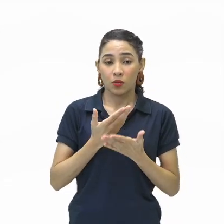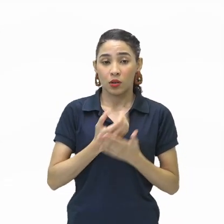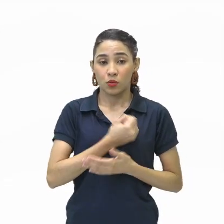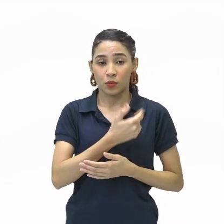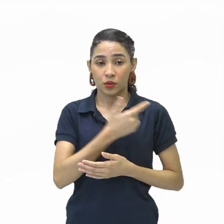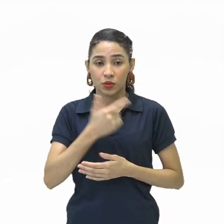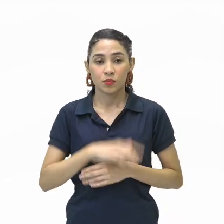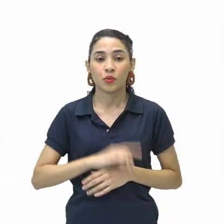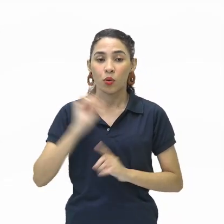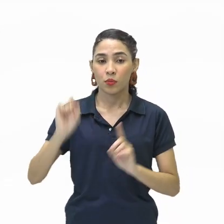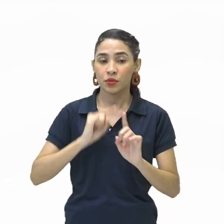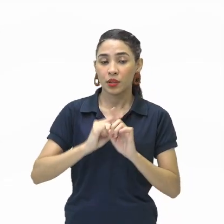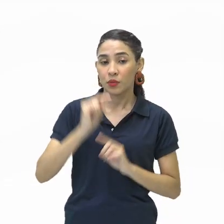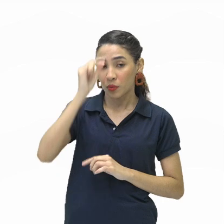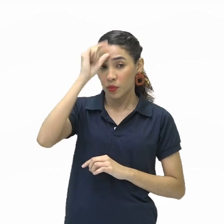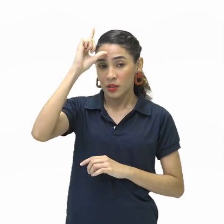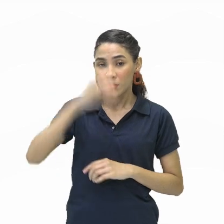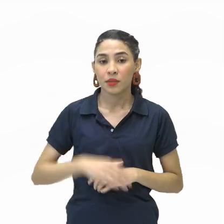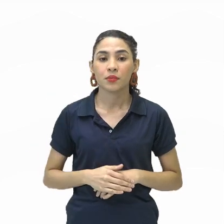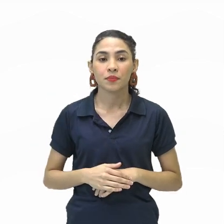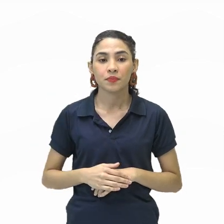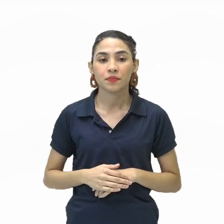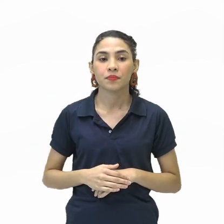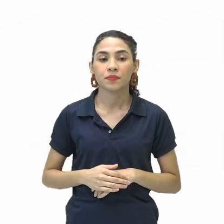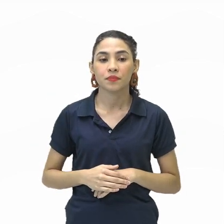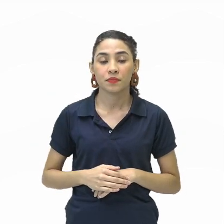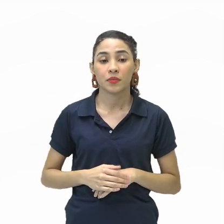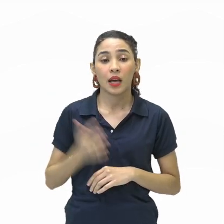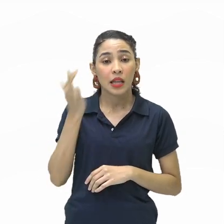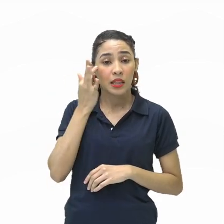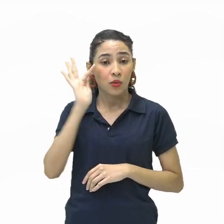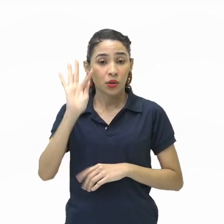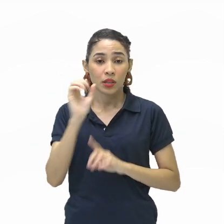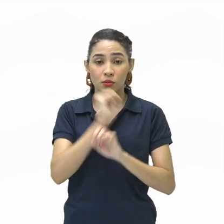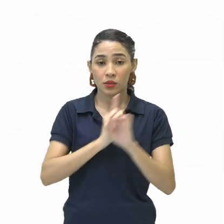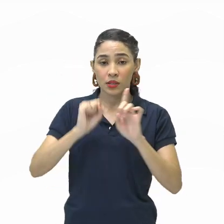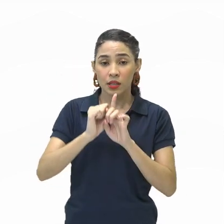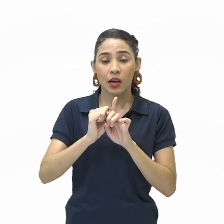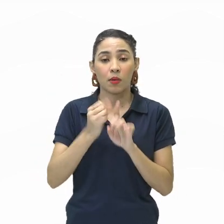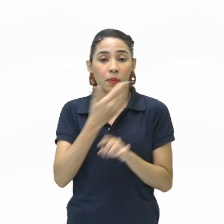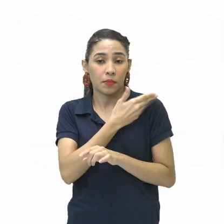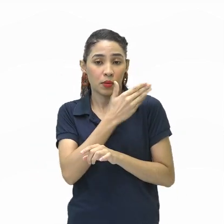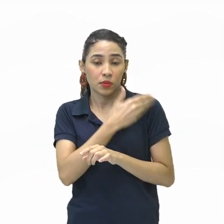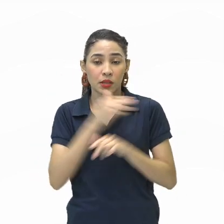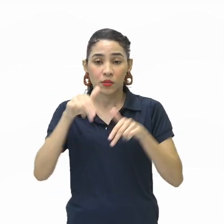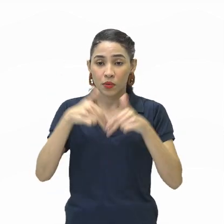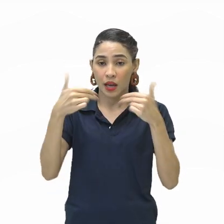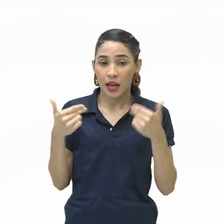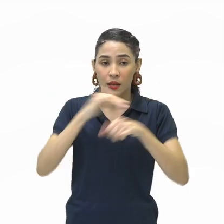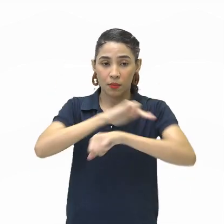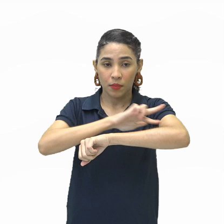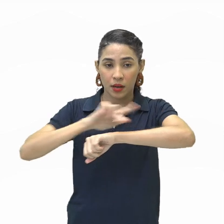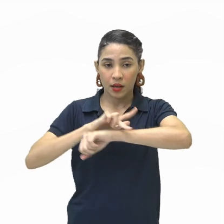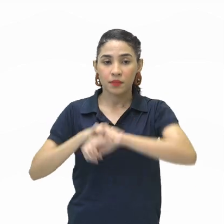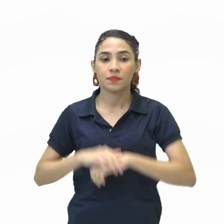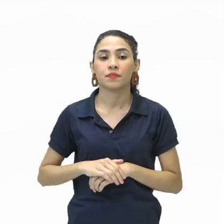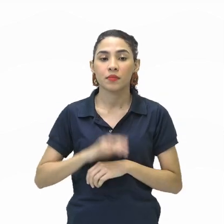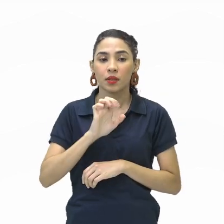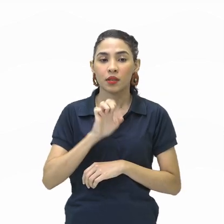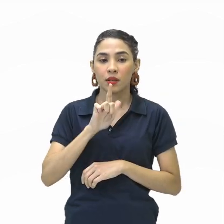22, como objeto de conhecimento, darwinismo social e discriminação